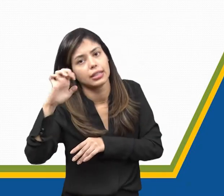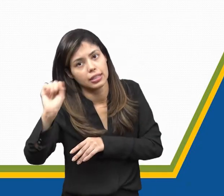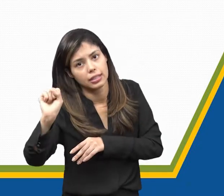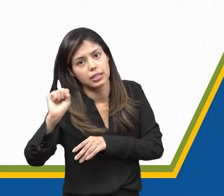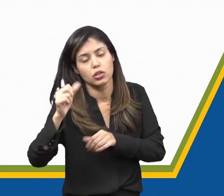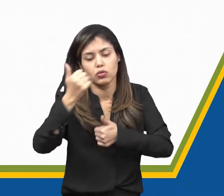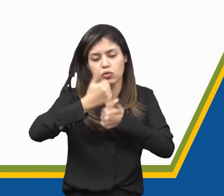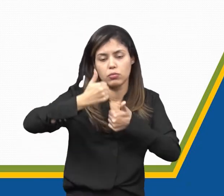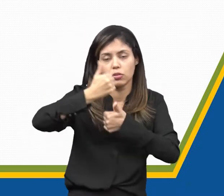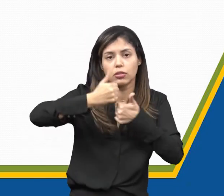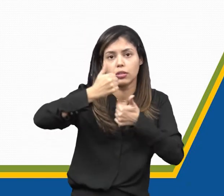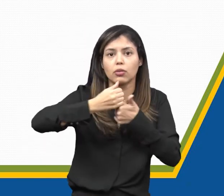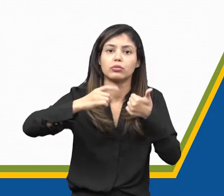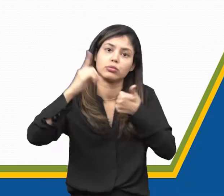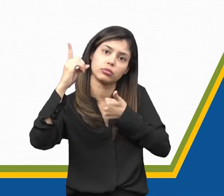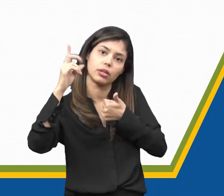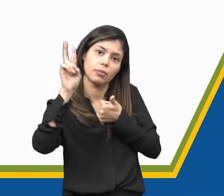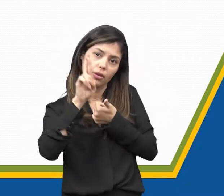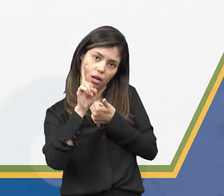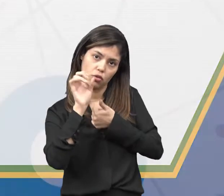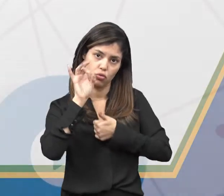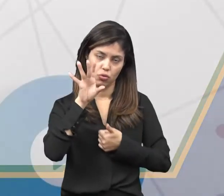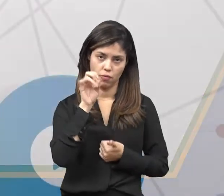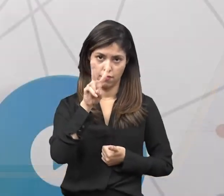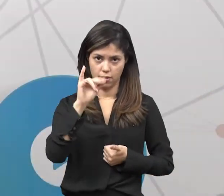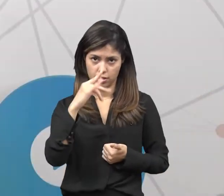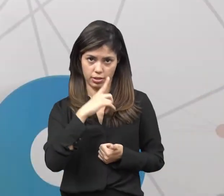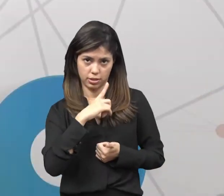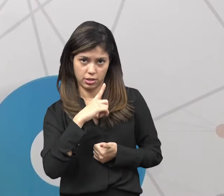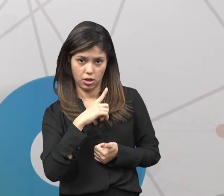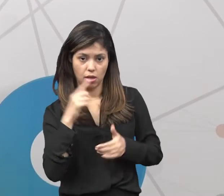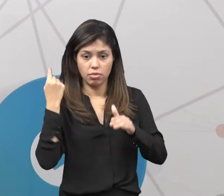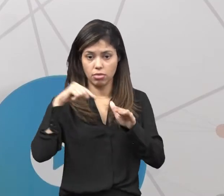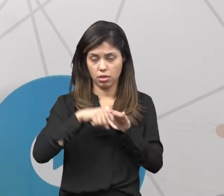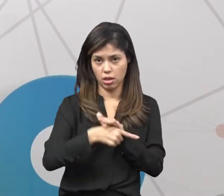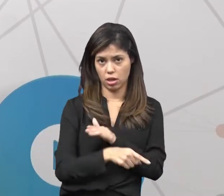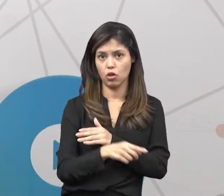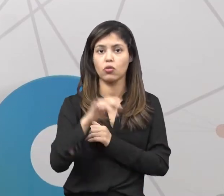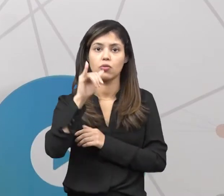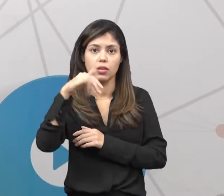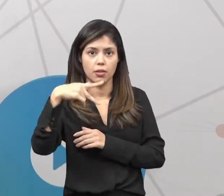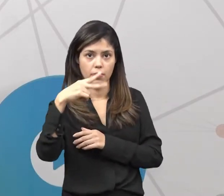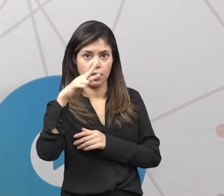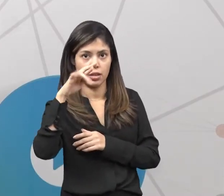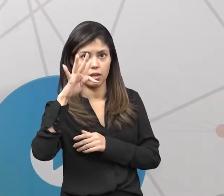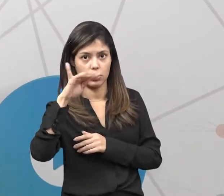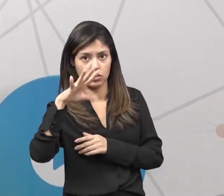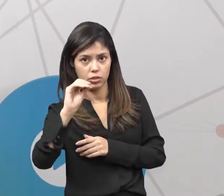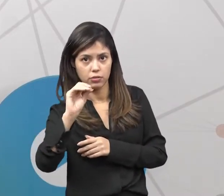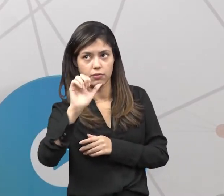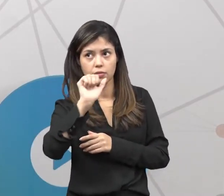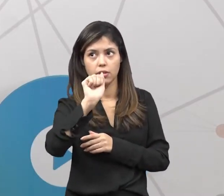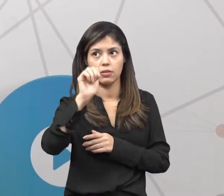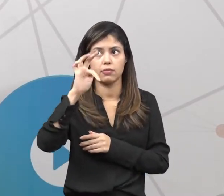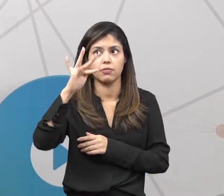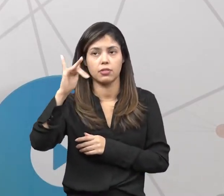substituição de D por R só vai acontecer dentro do imperativo afirmativo.